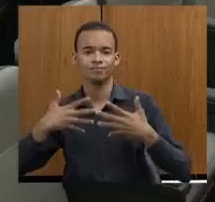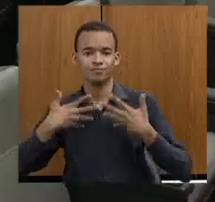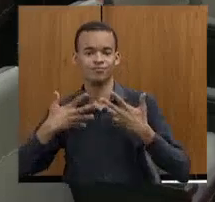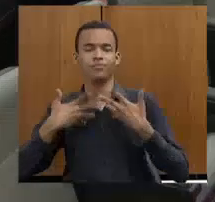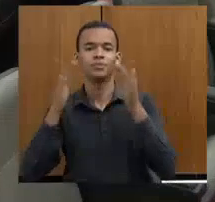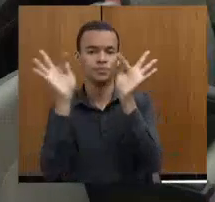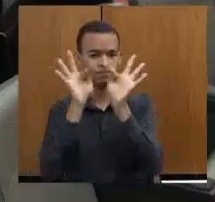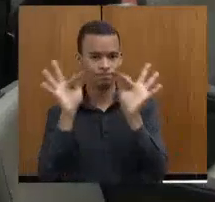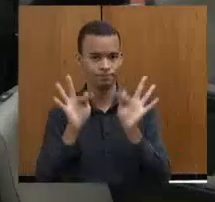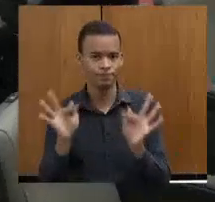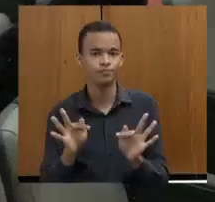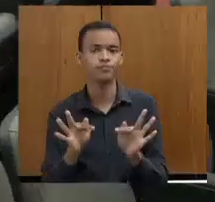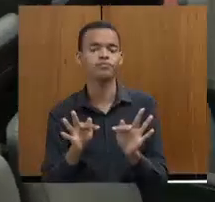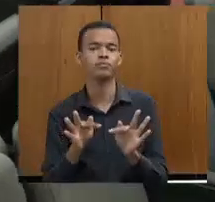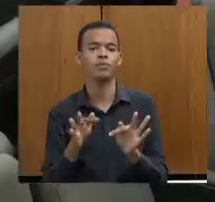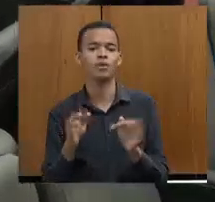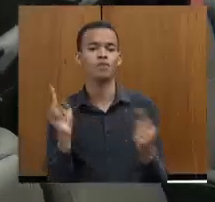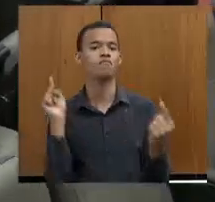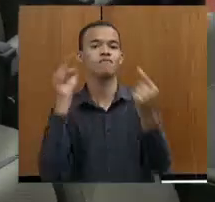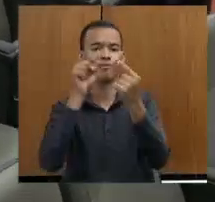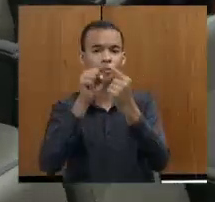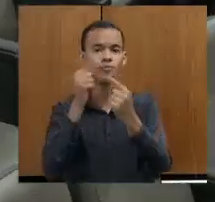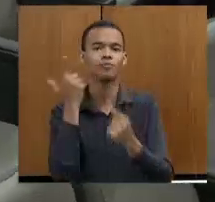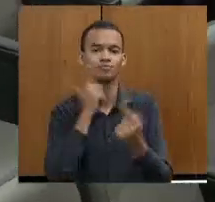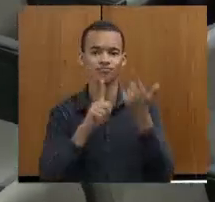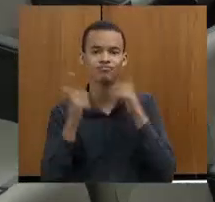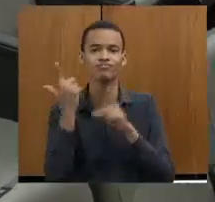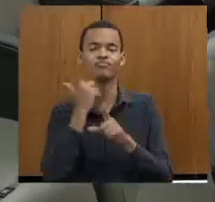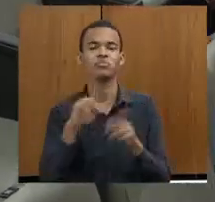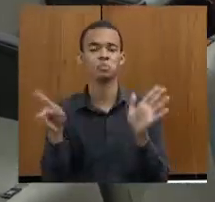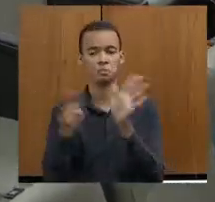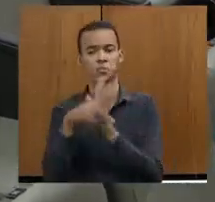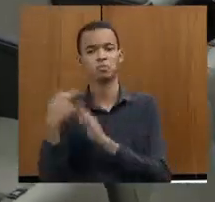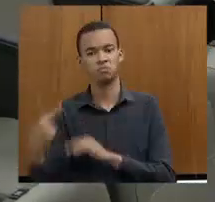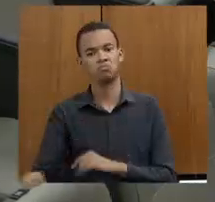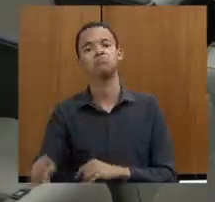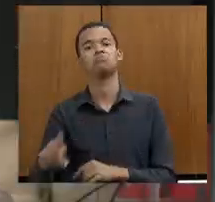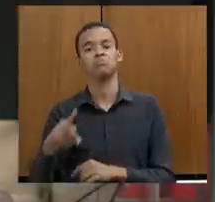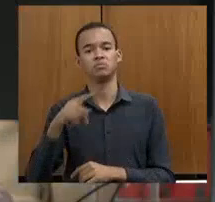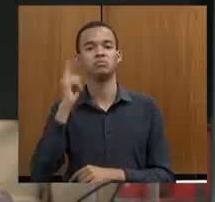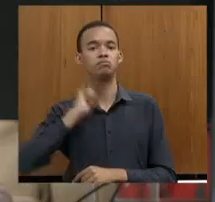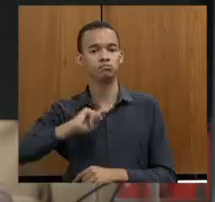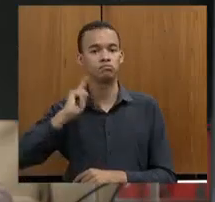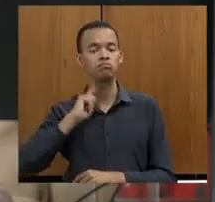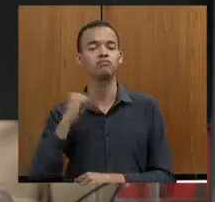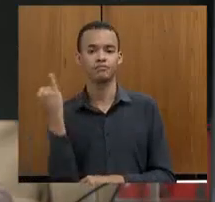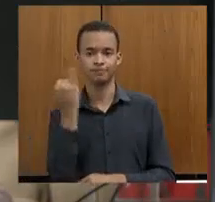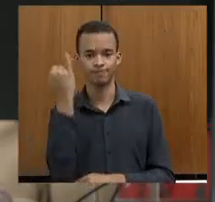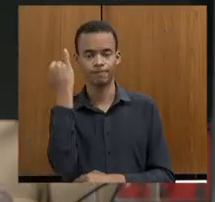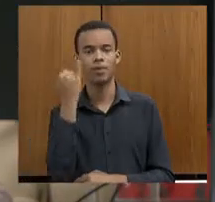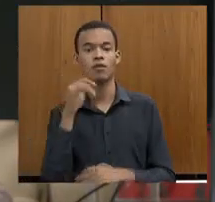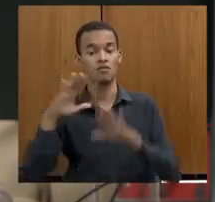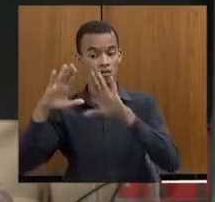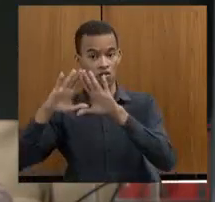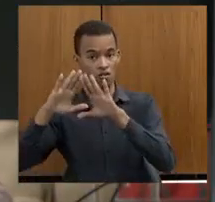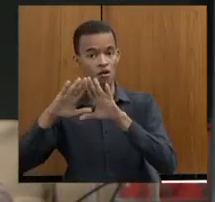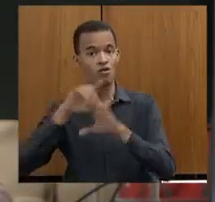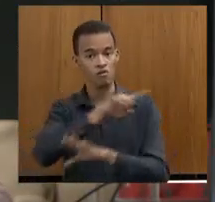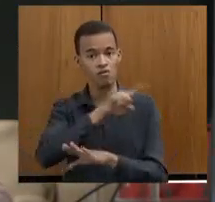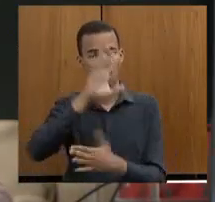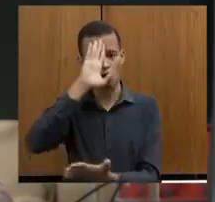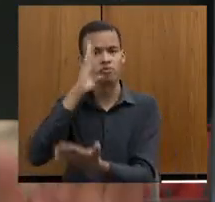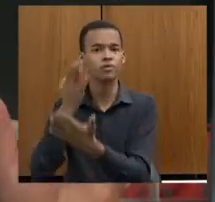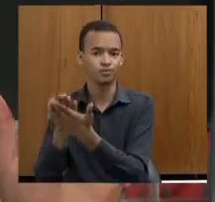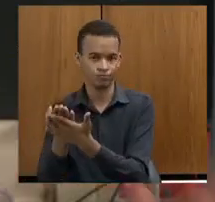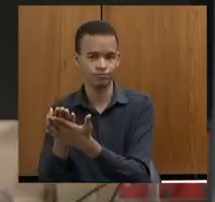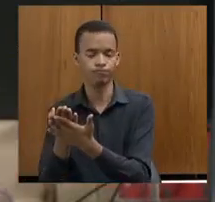necessário para o nosso povo de Minas Gerais então contem com essa Assembleia contem com Esses deputados que aqui estão